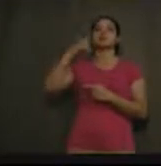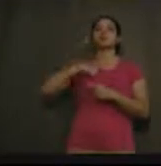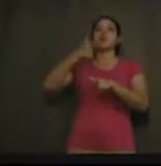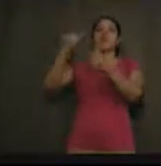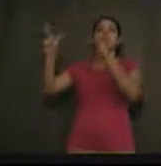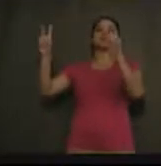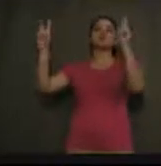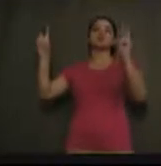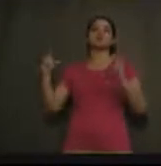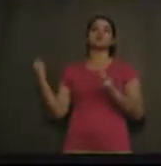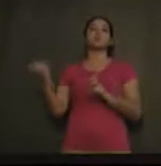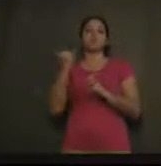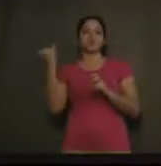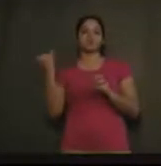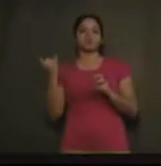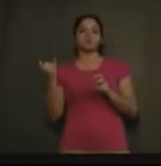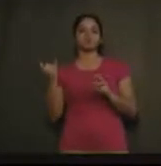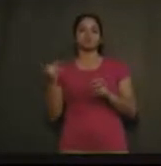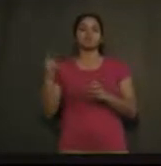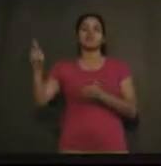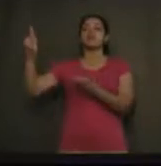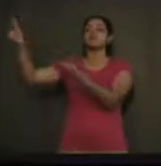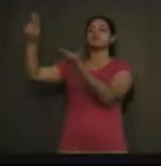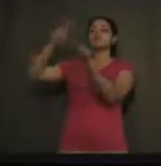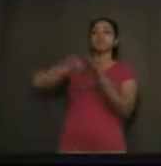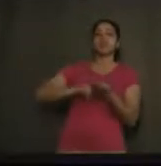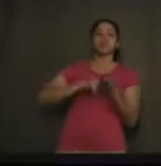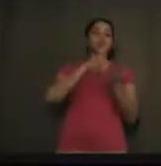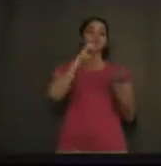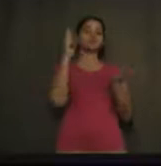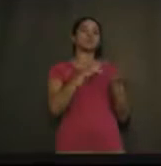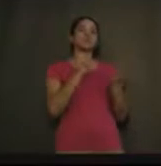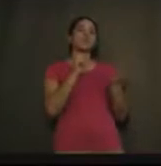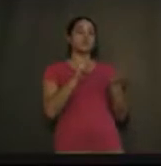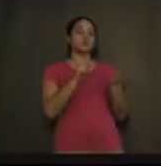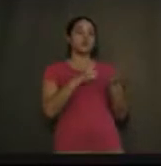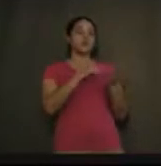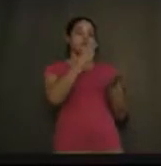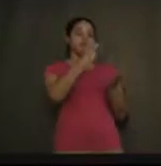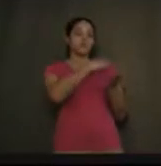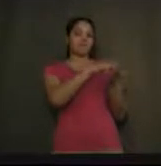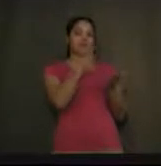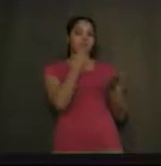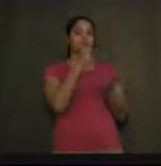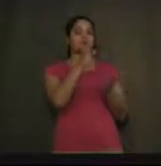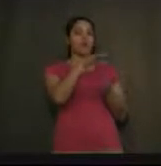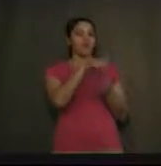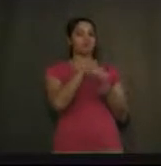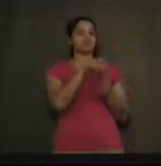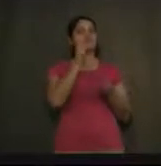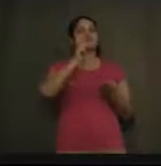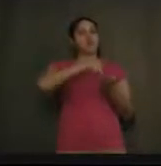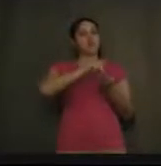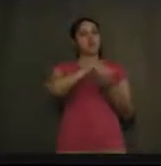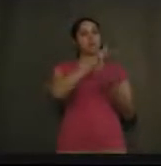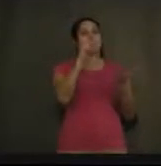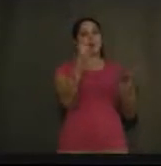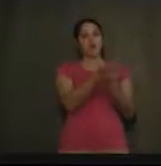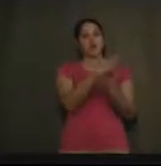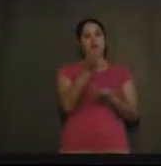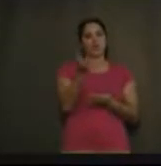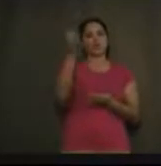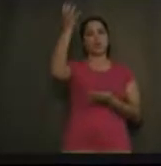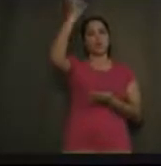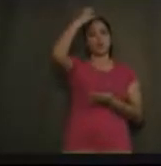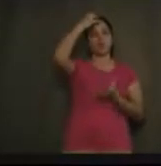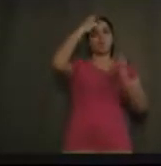dele. Respondeu ao Poincaré dizendo que ele, Poincaré, o culpado do erro, teria que arcar com o custo da